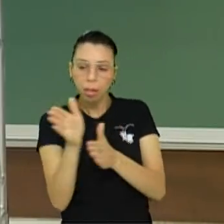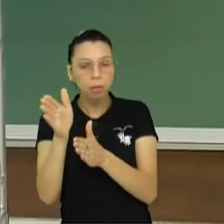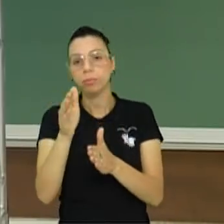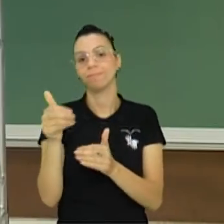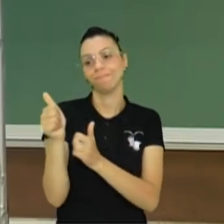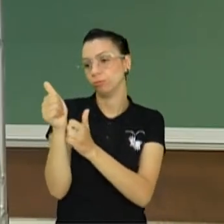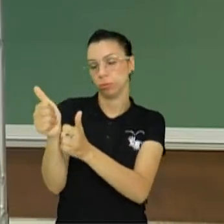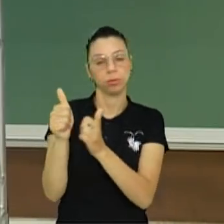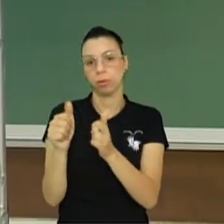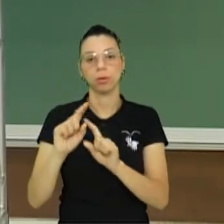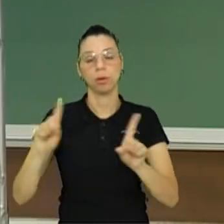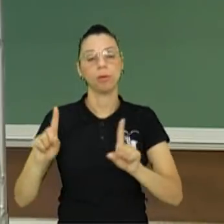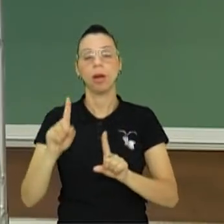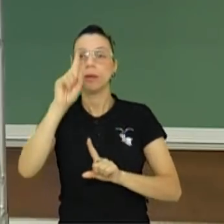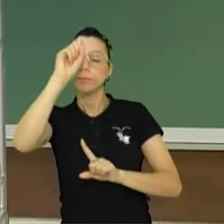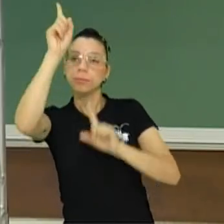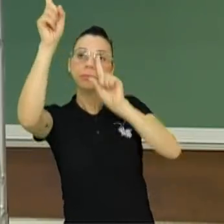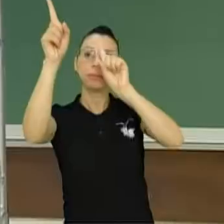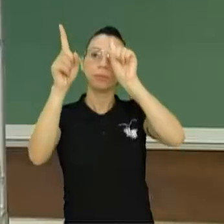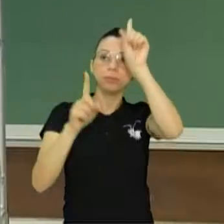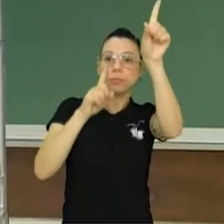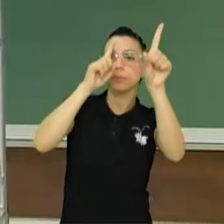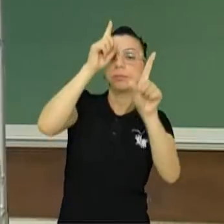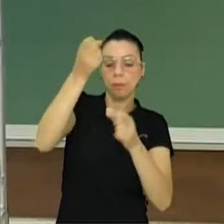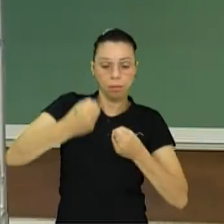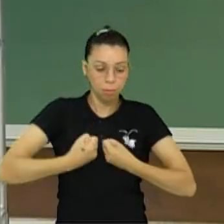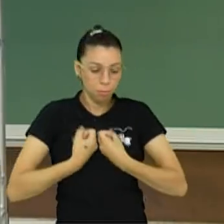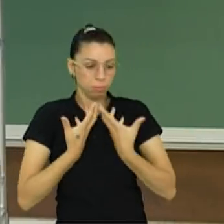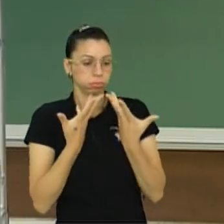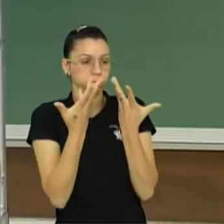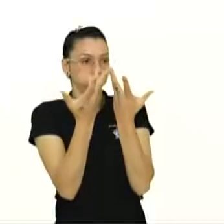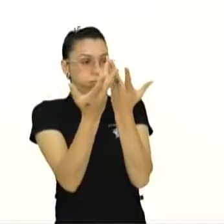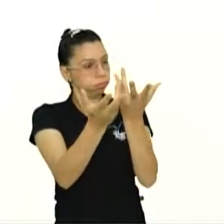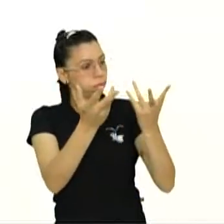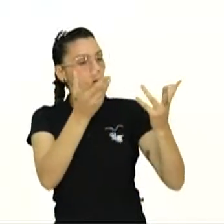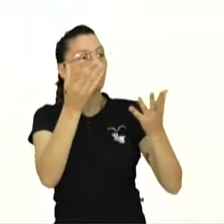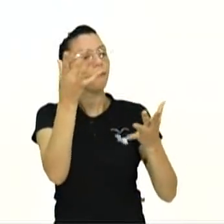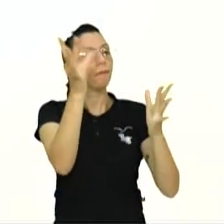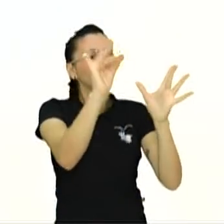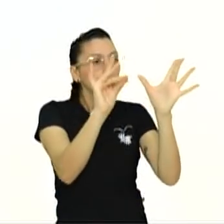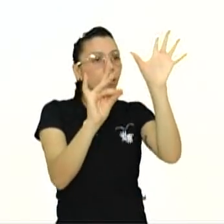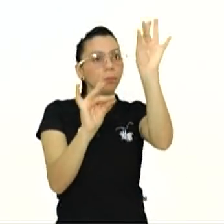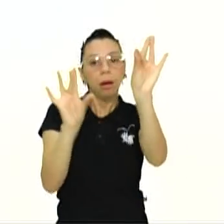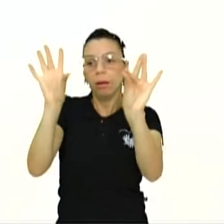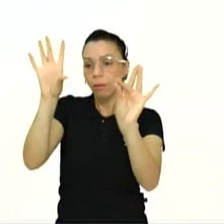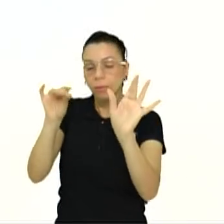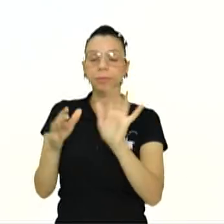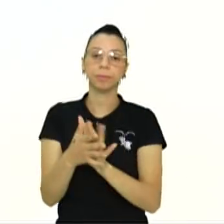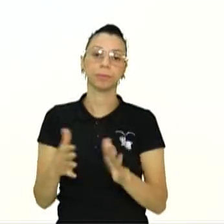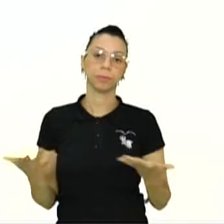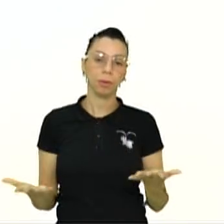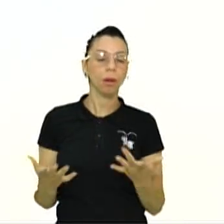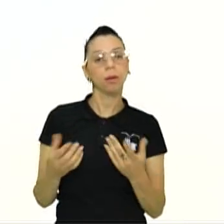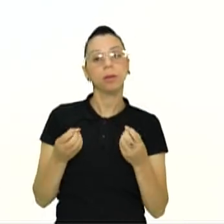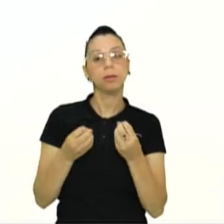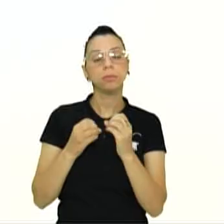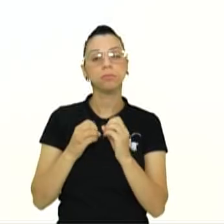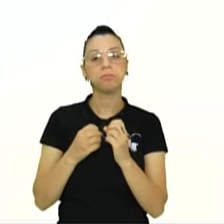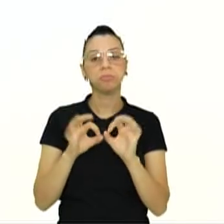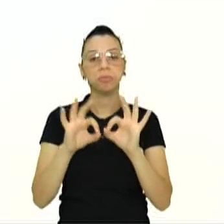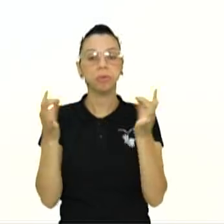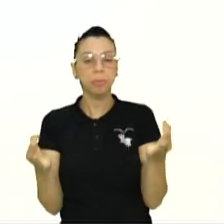vai fluindo essa linha de pensamento. E ela falava que simplesmente surgiam